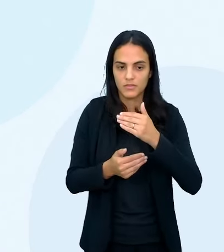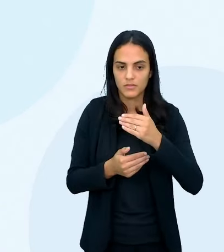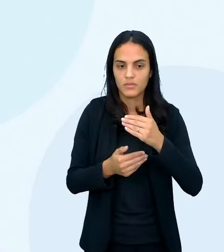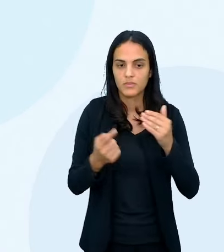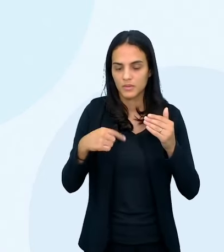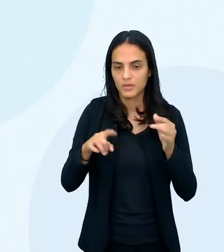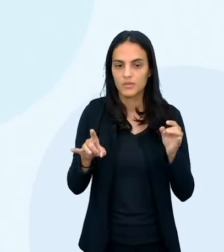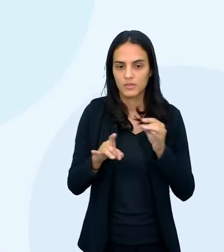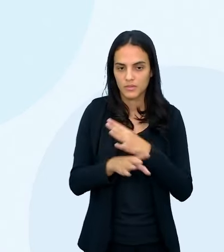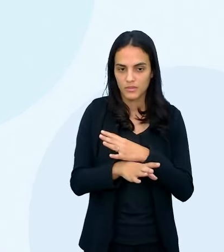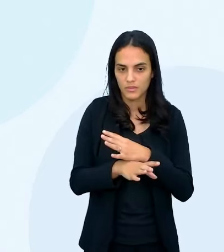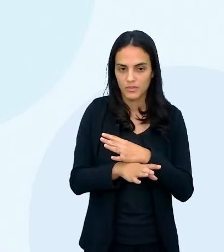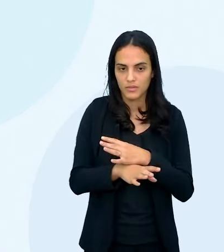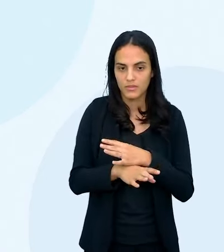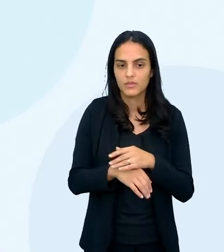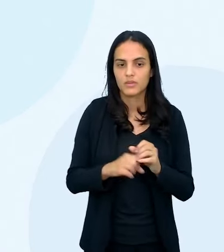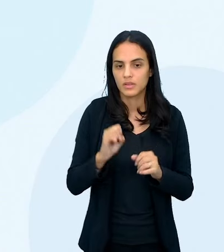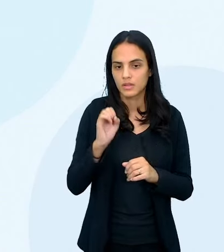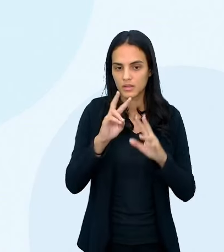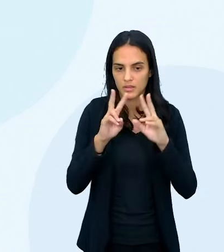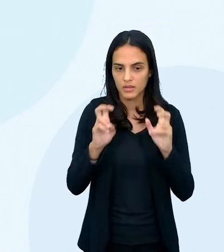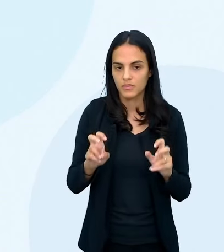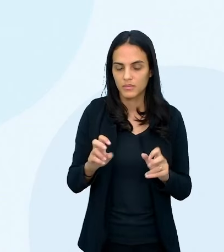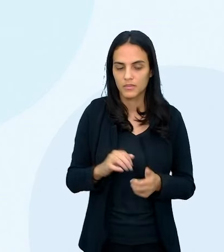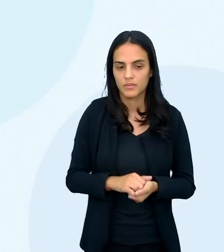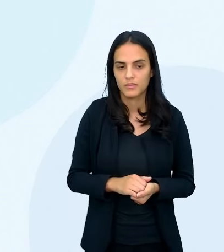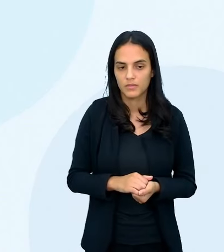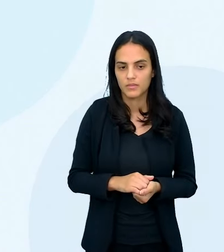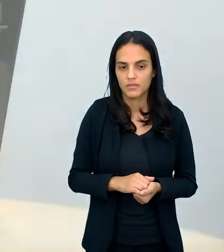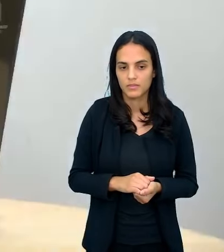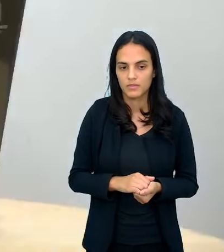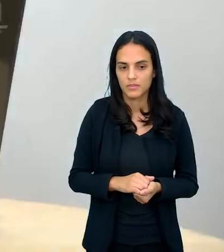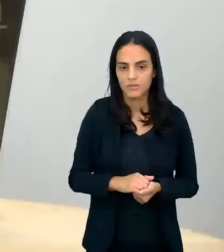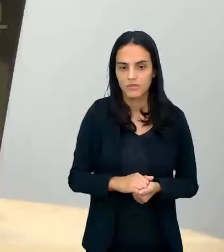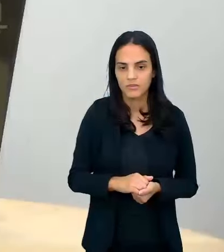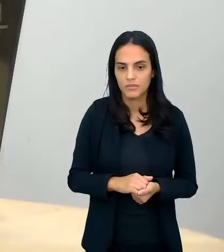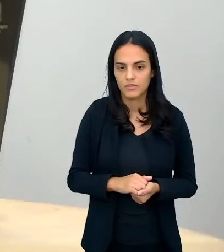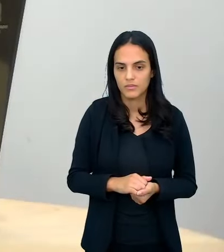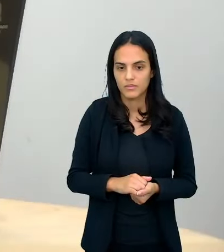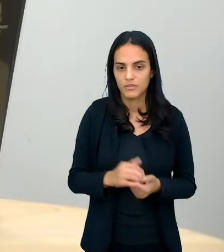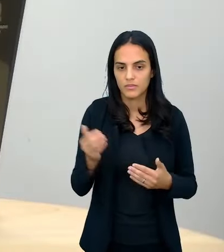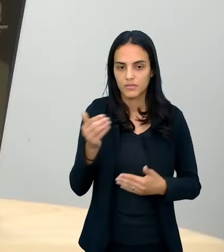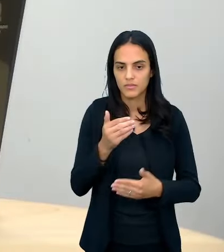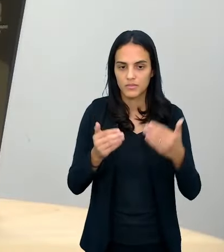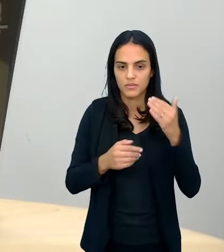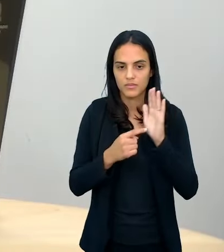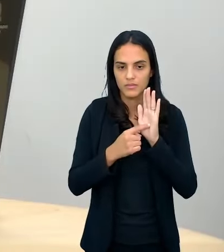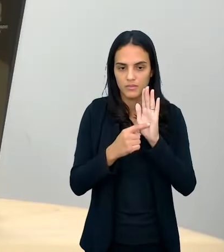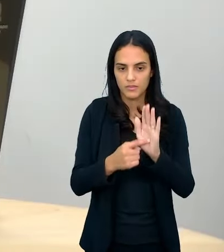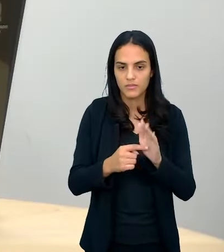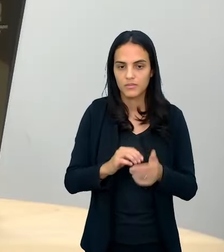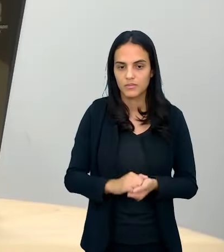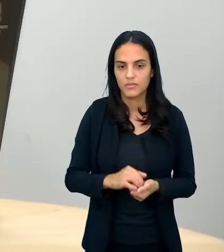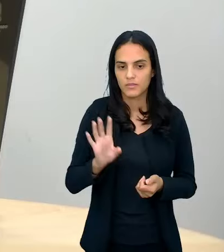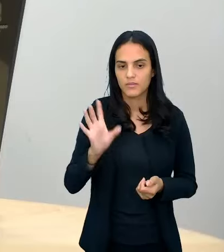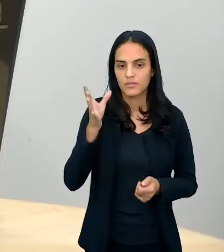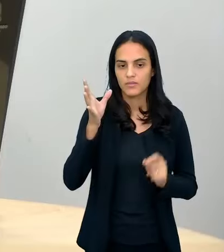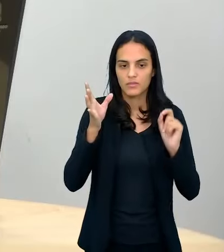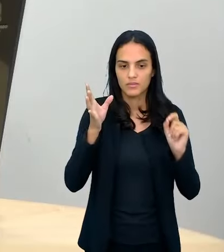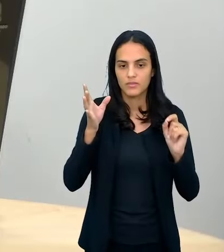encerrar essa síntese, por favor. Slide não. Eu na tela, por favor. Então, o que vai